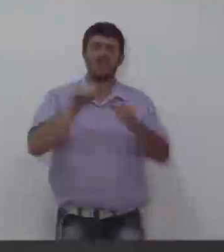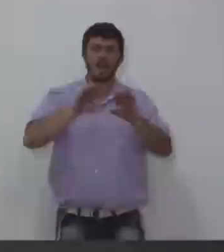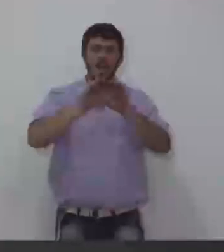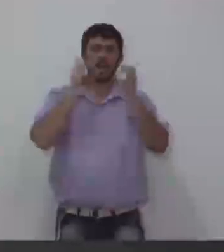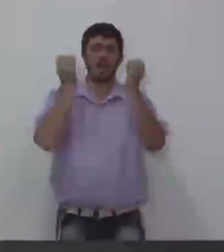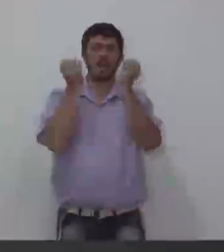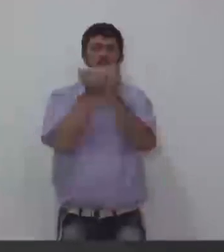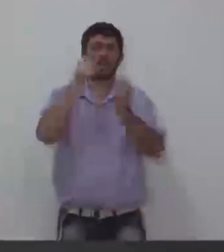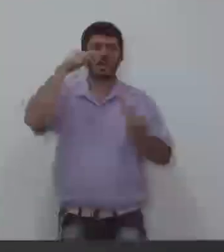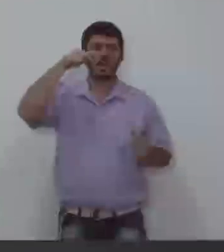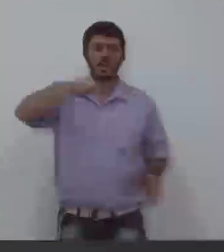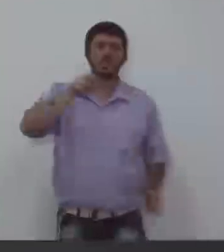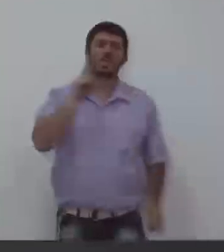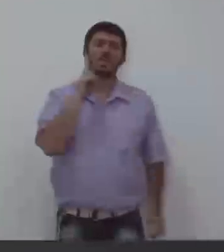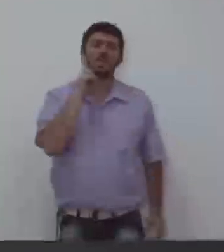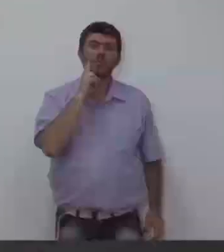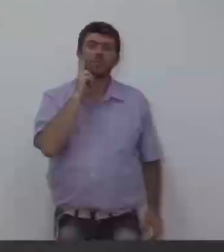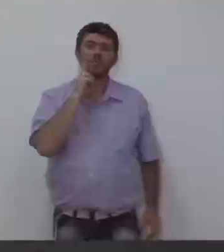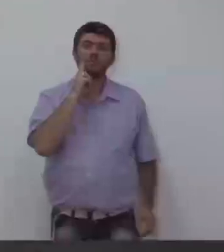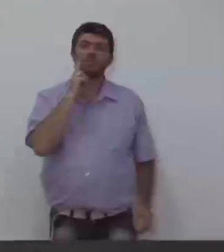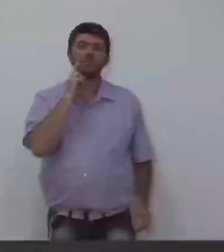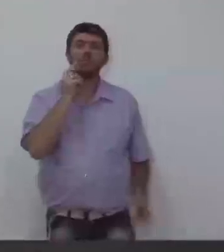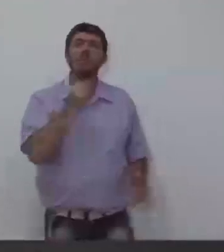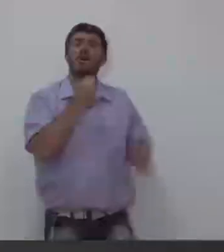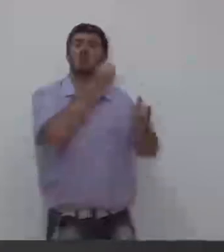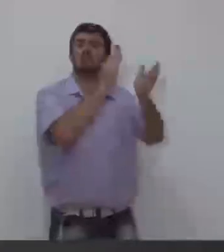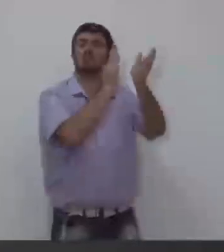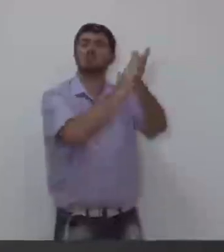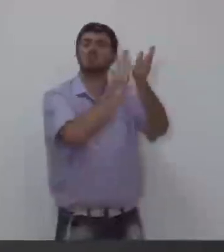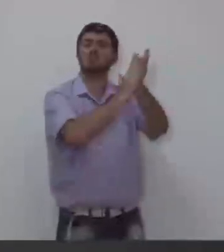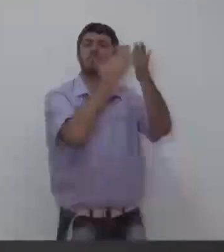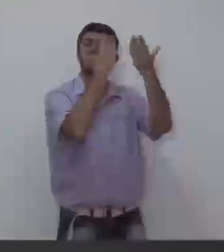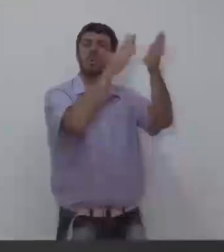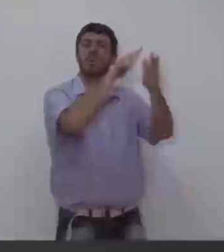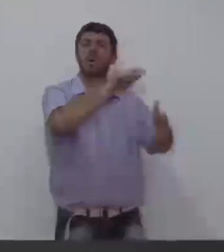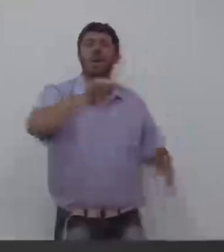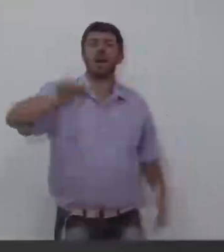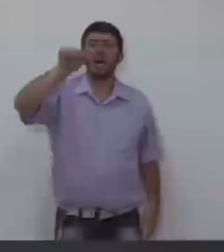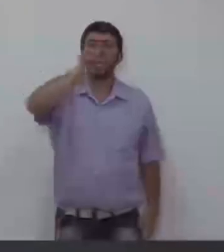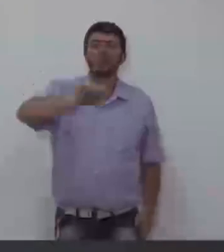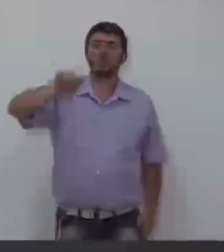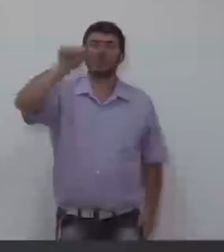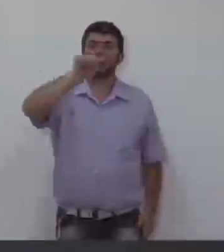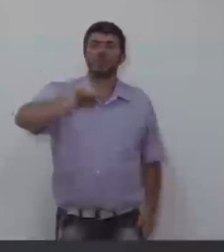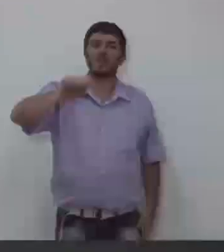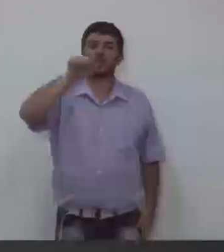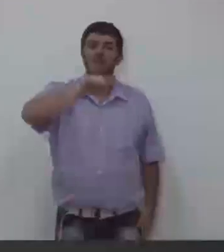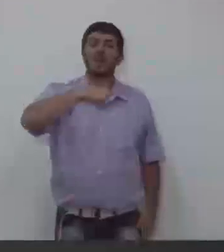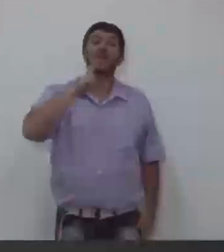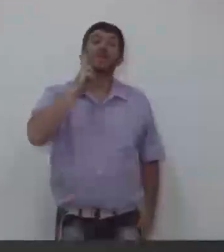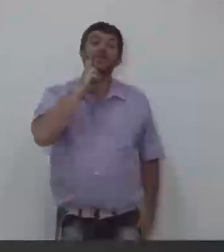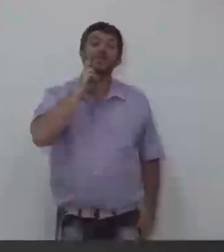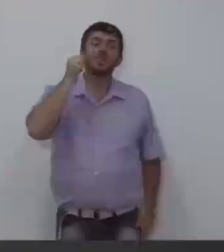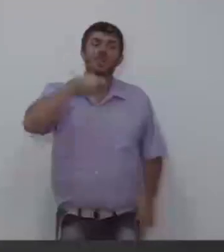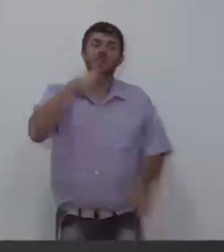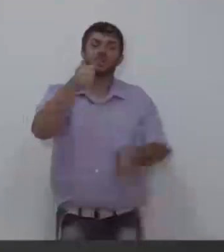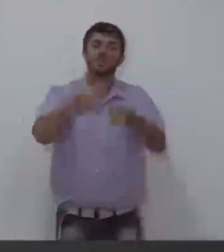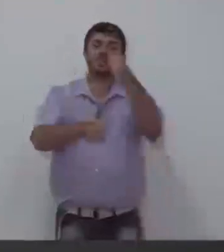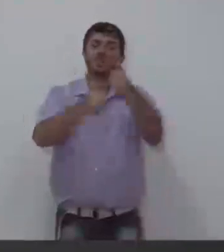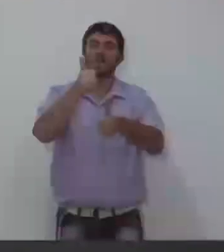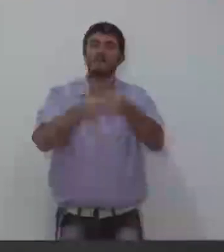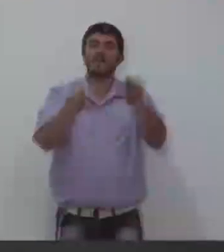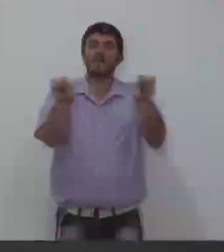apresenta nos termos regimentais moção de aplauso à Associação Rocinense de Futebol pelo Campeonato de Futsal 2019